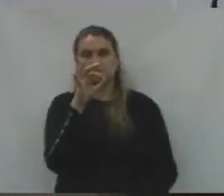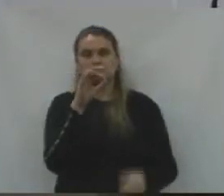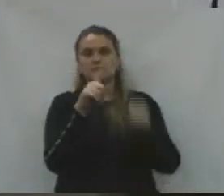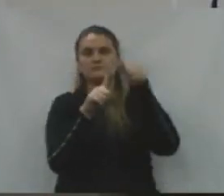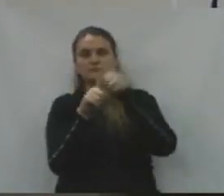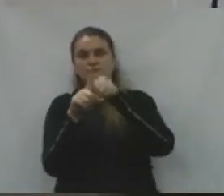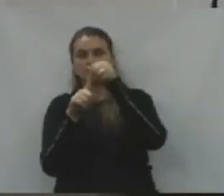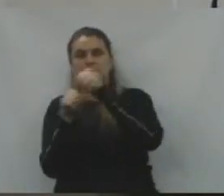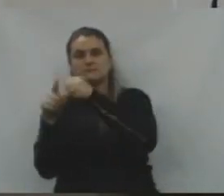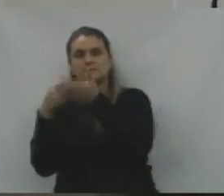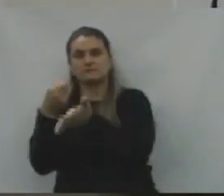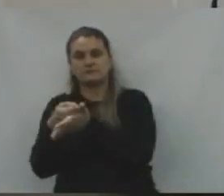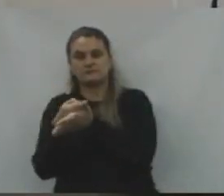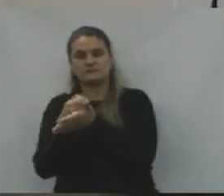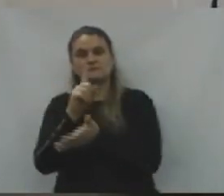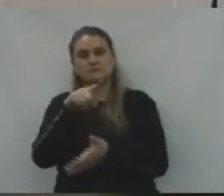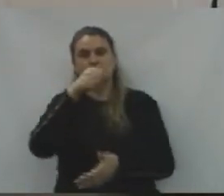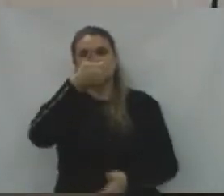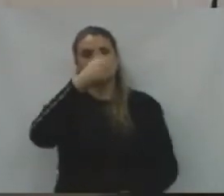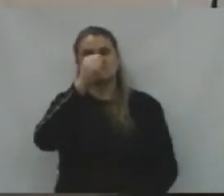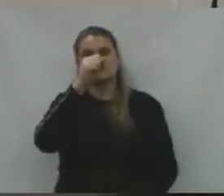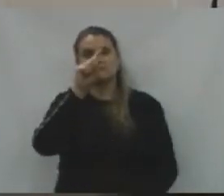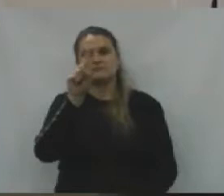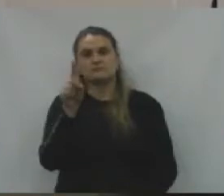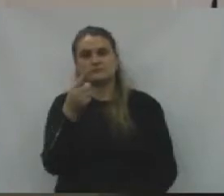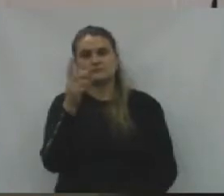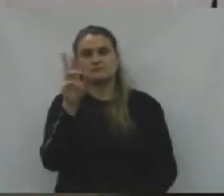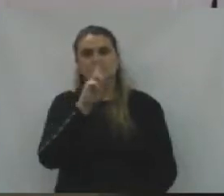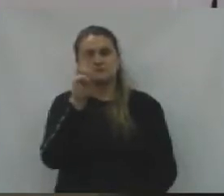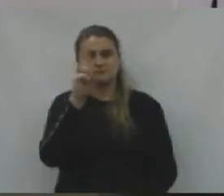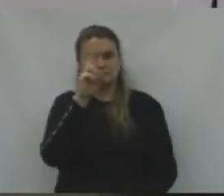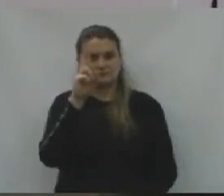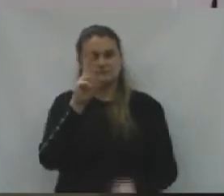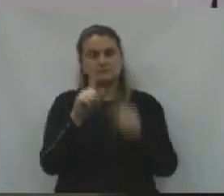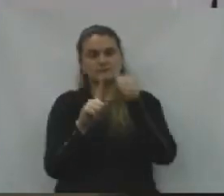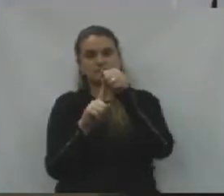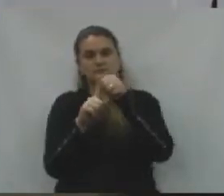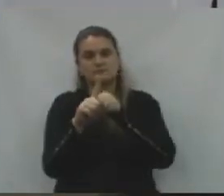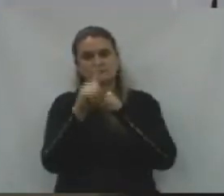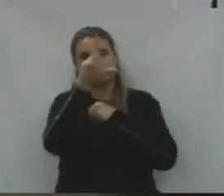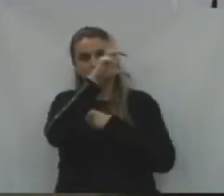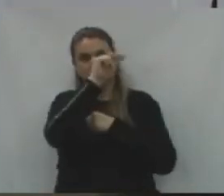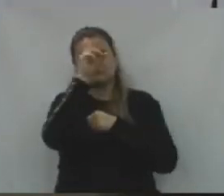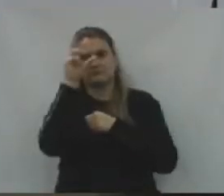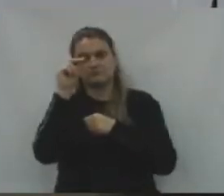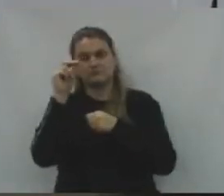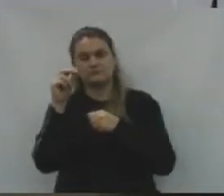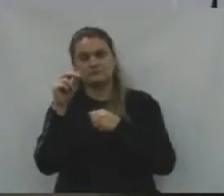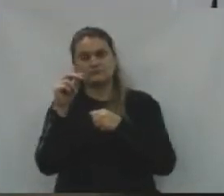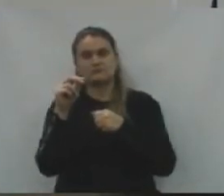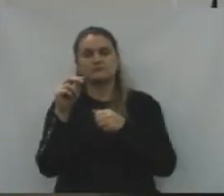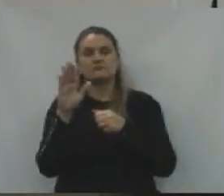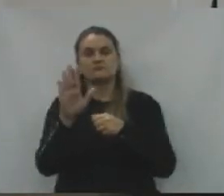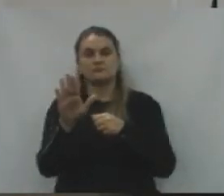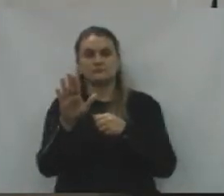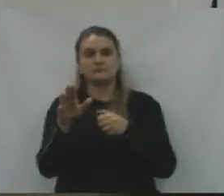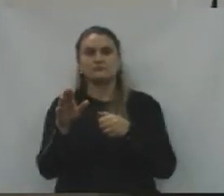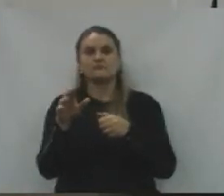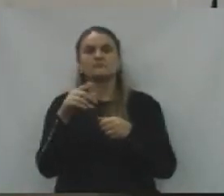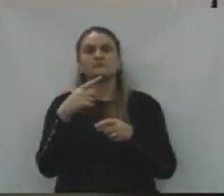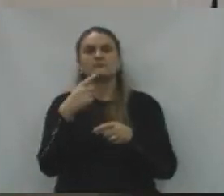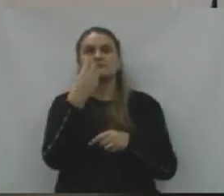subsídio nas suas mensalidades, o que representa R$ 18.000 hoje, que a Prefeitura retorna, dos R$